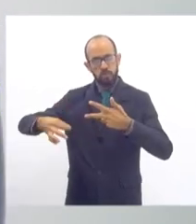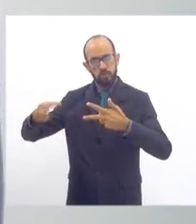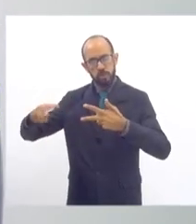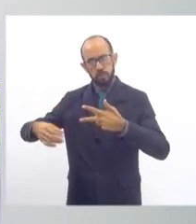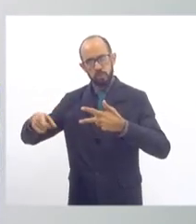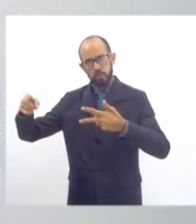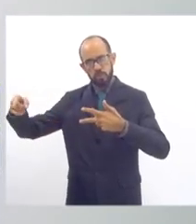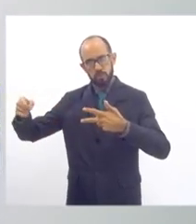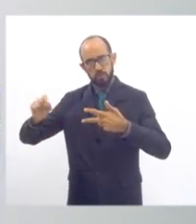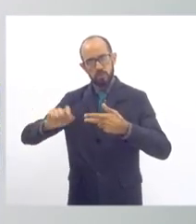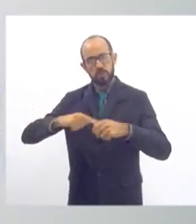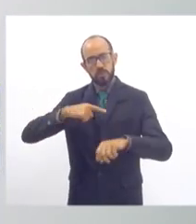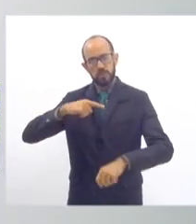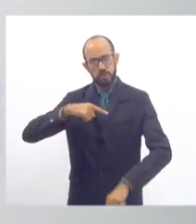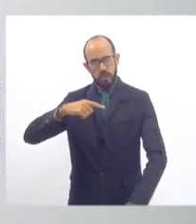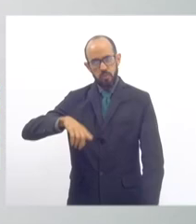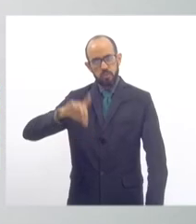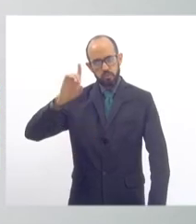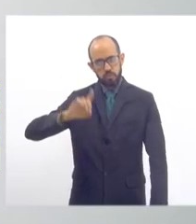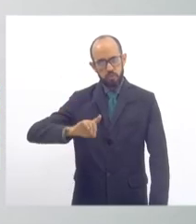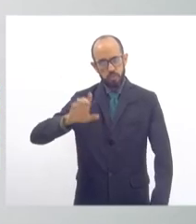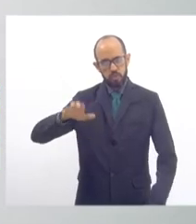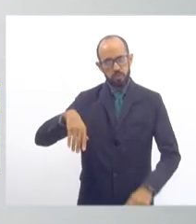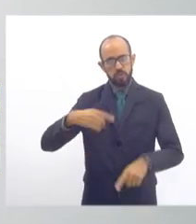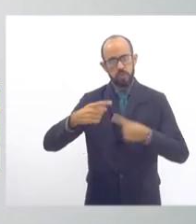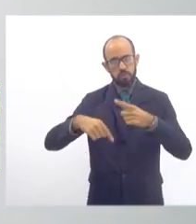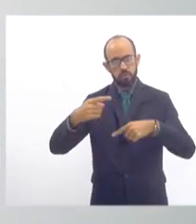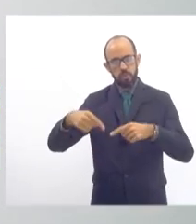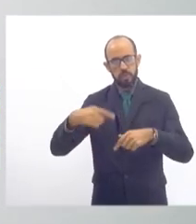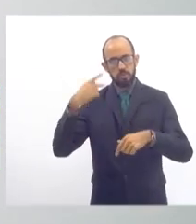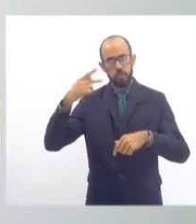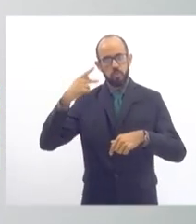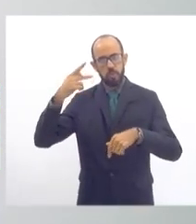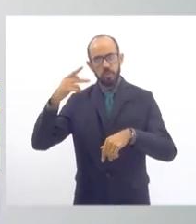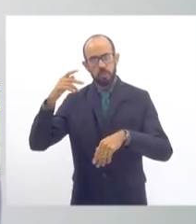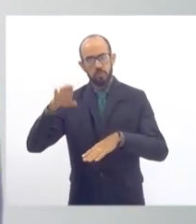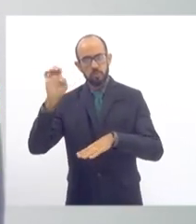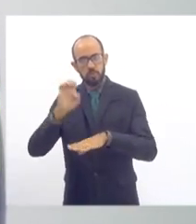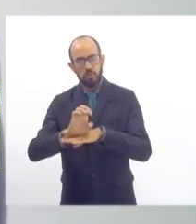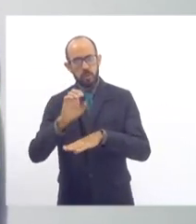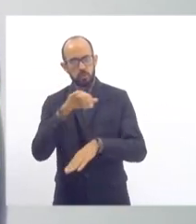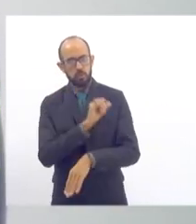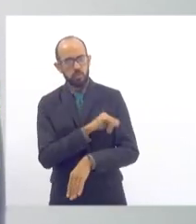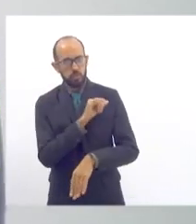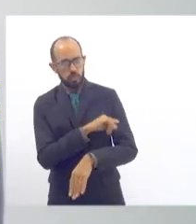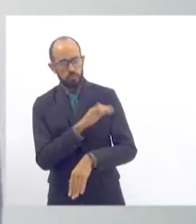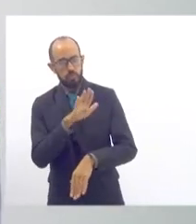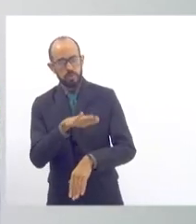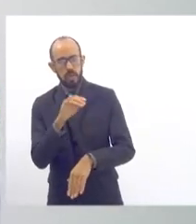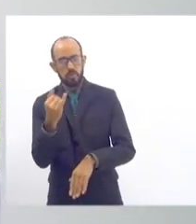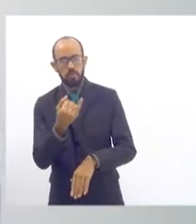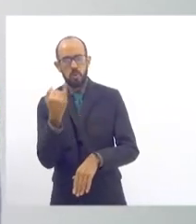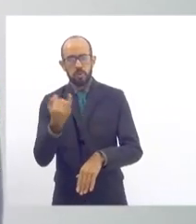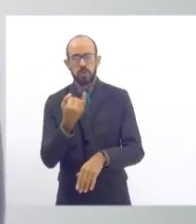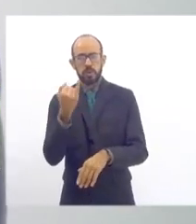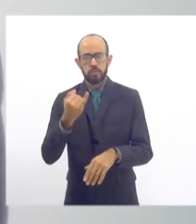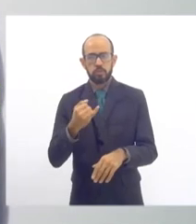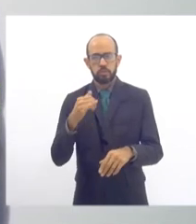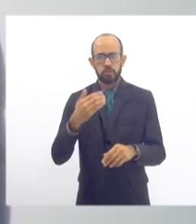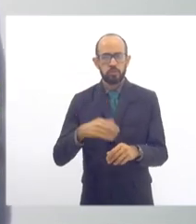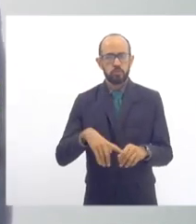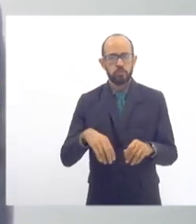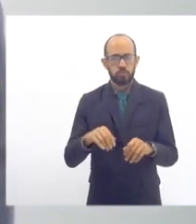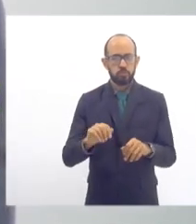discricionar seus atos é da Procuradoria do Estado. Mas a gente entende que é relevante, num processo, inclusive, onde há,